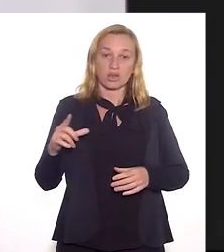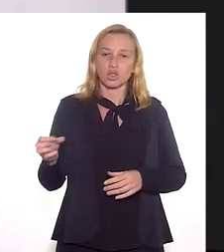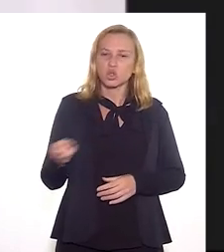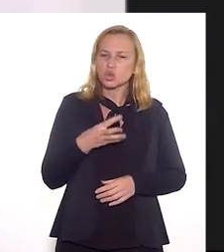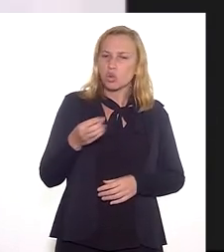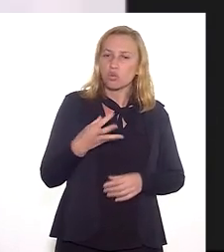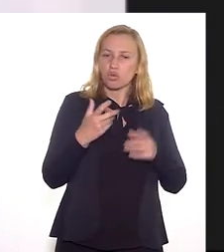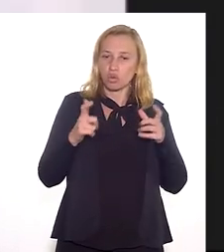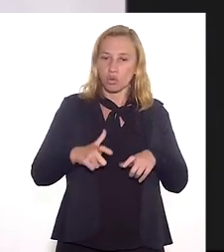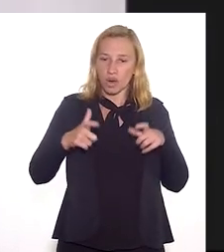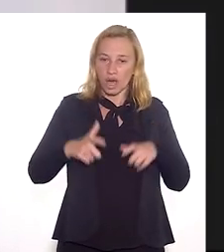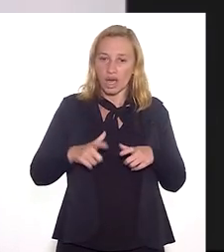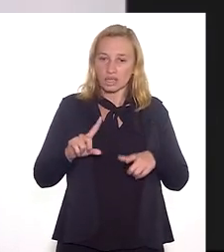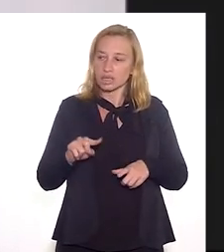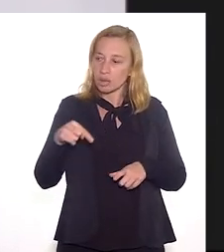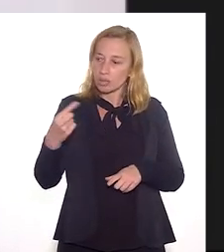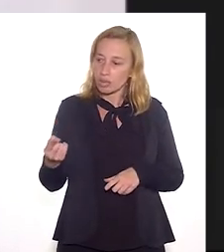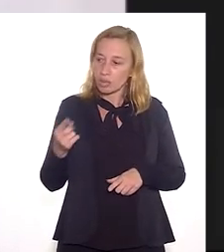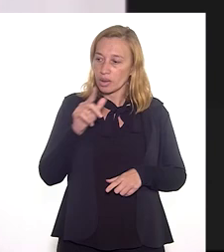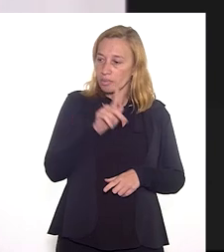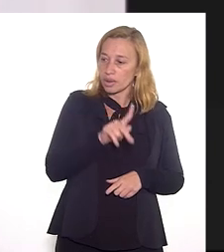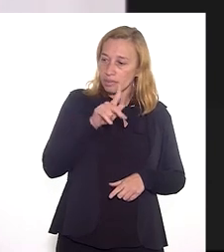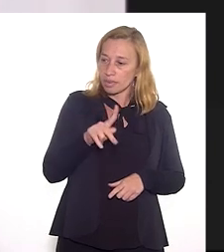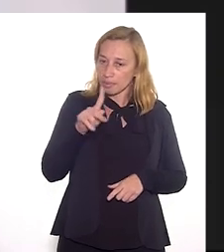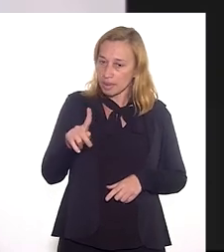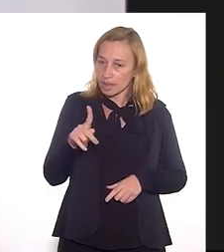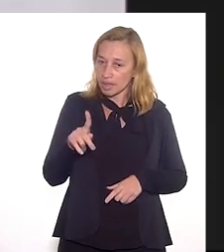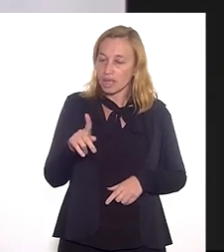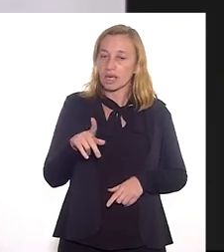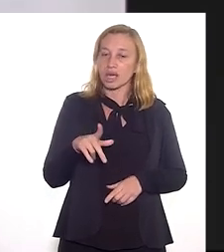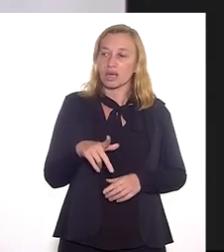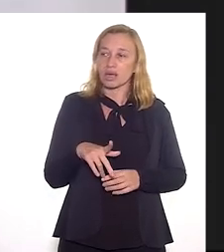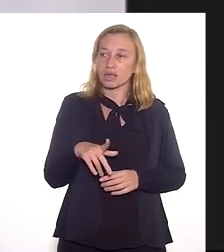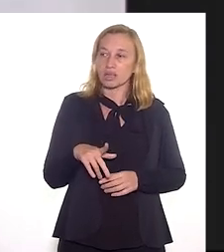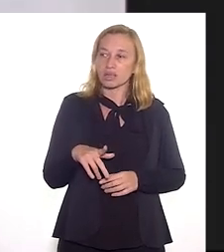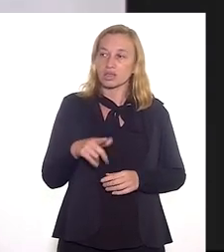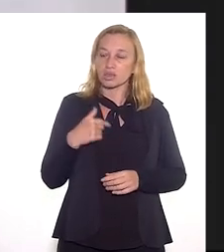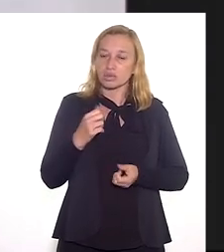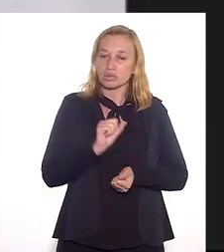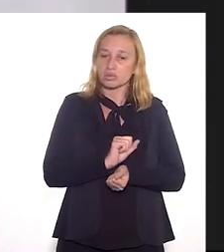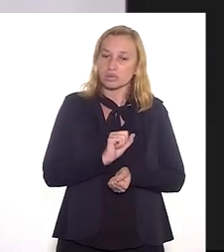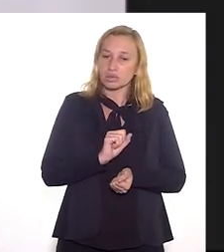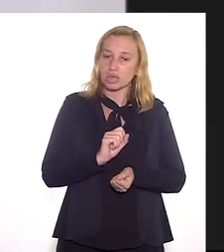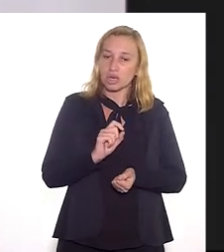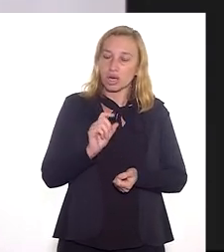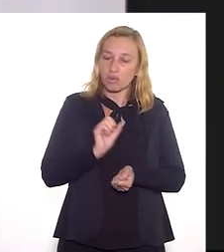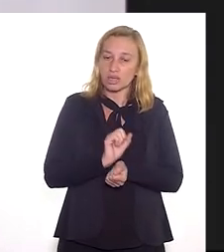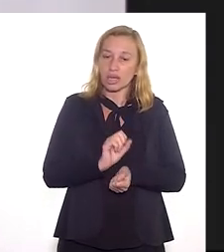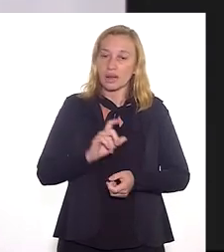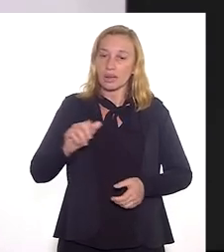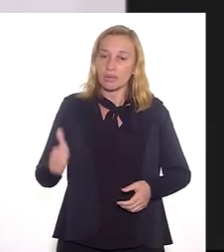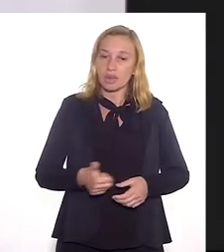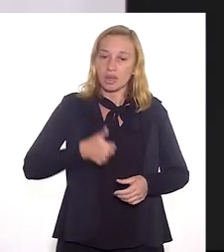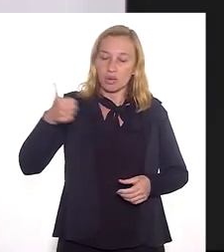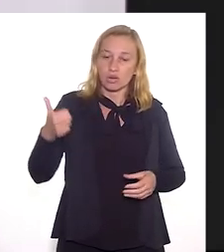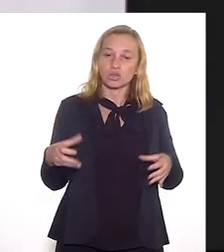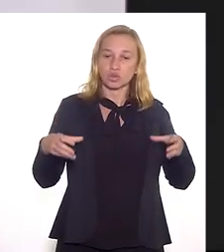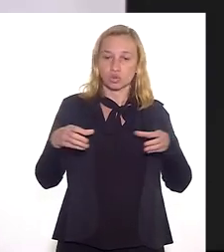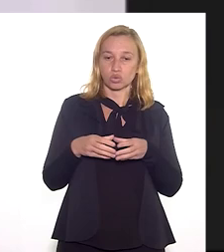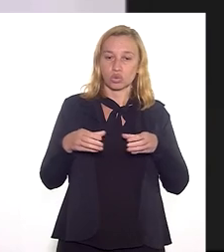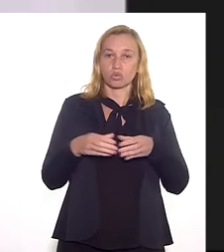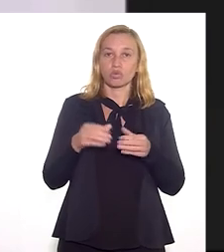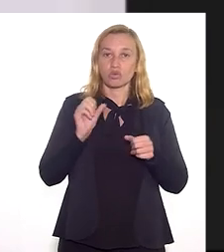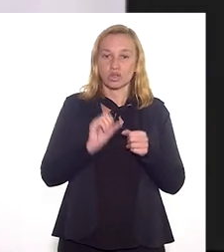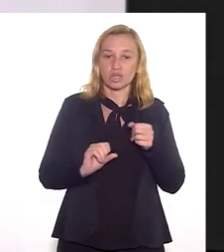ela tem história, mas ela é uma região nova, né? Eu acho que depois da PPP, a gente esperava um pouco que